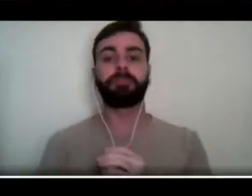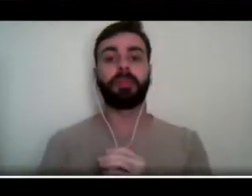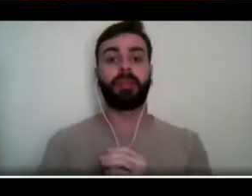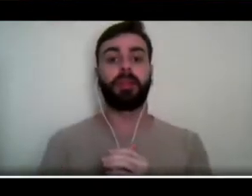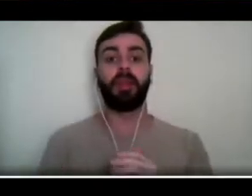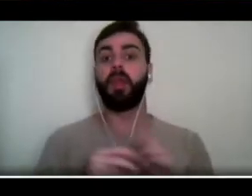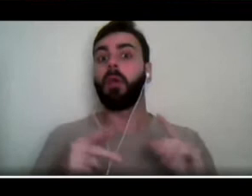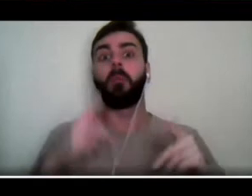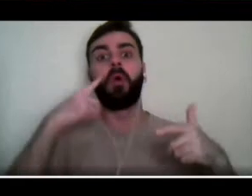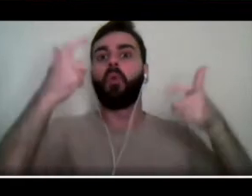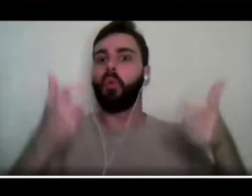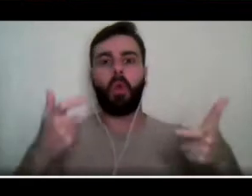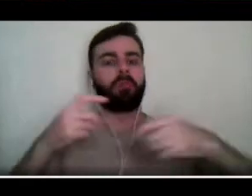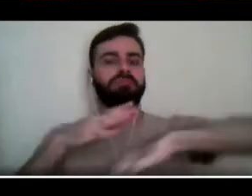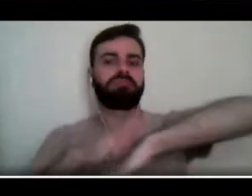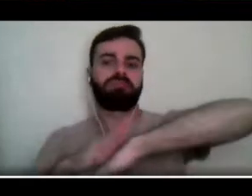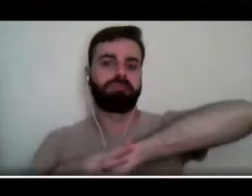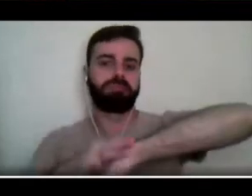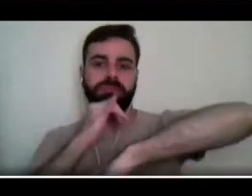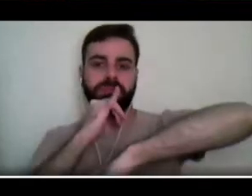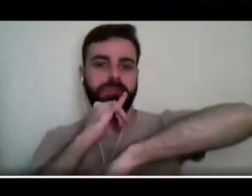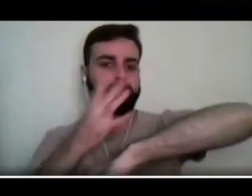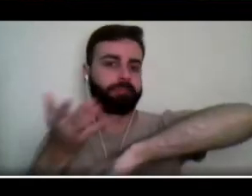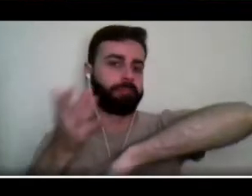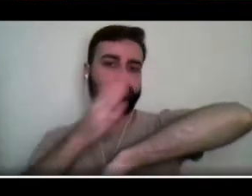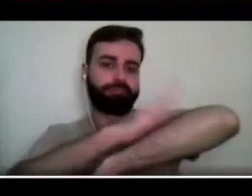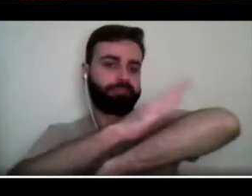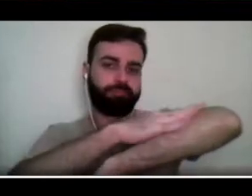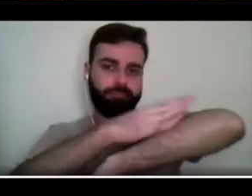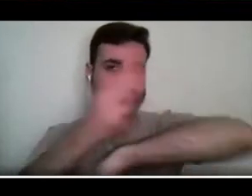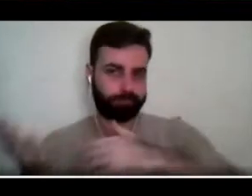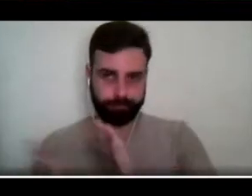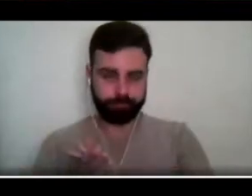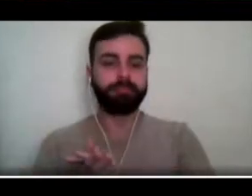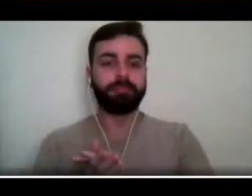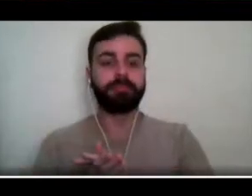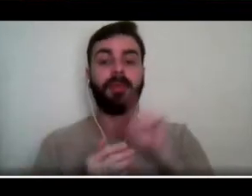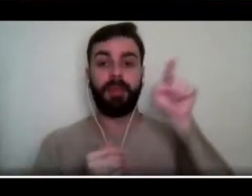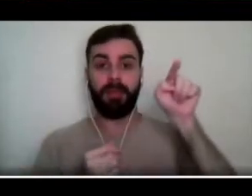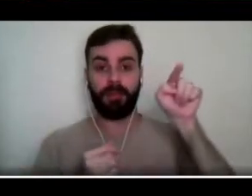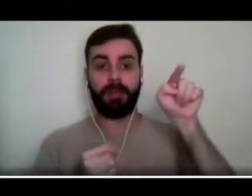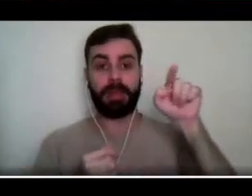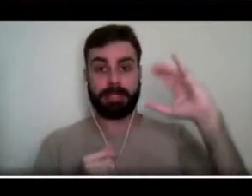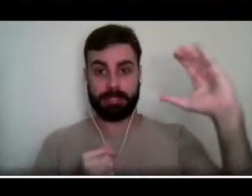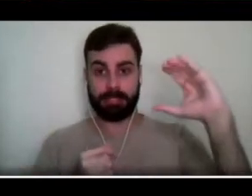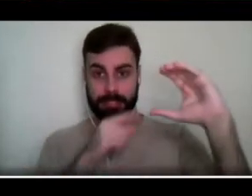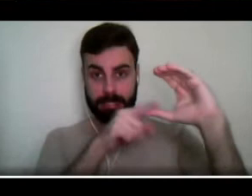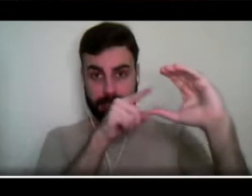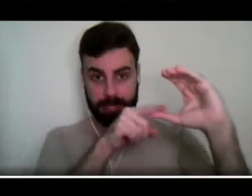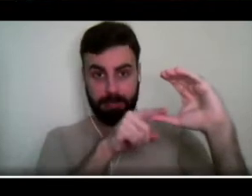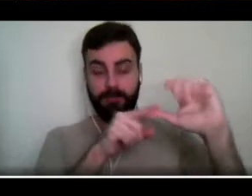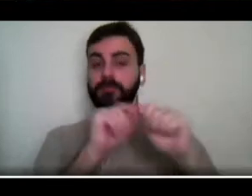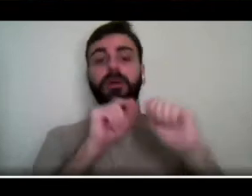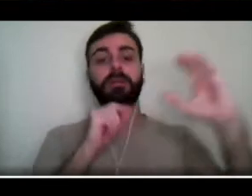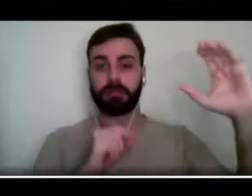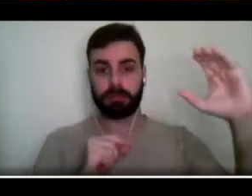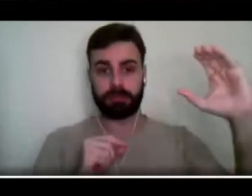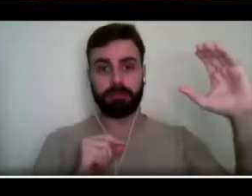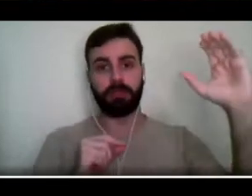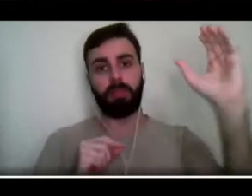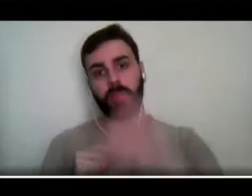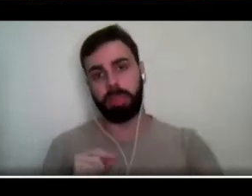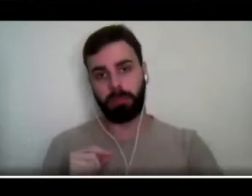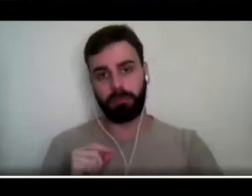íngreme. O C, o Chirpy, simplesmente se deixa cair e chega ao solo em